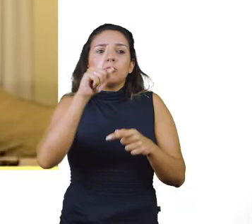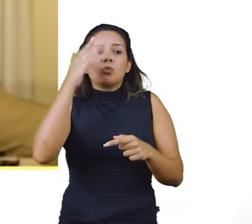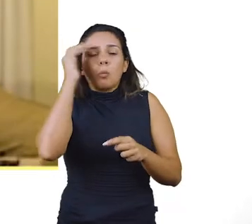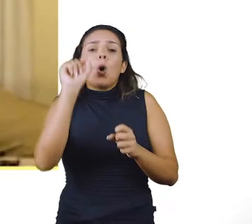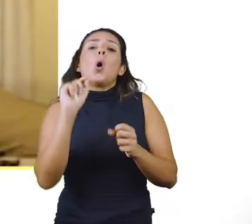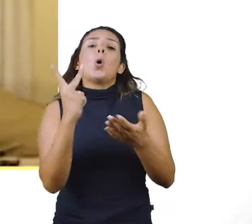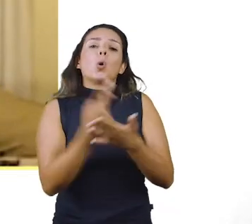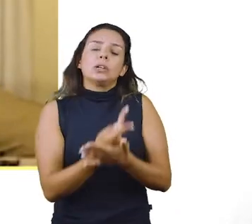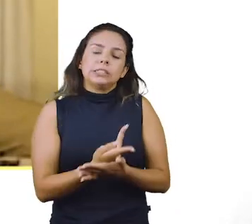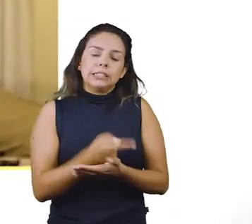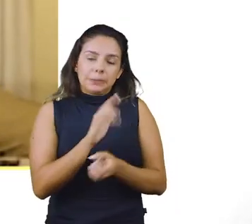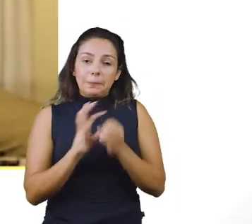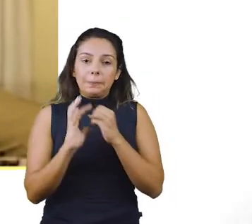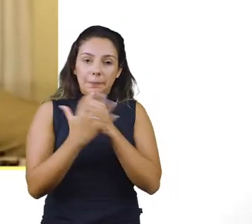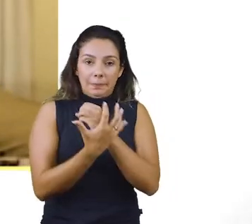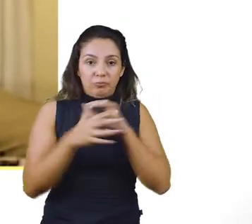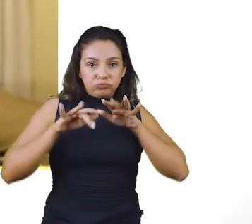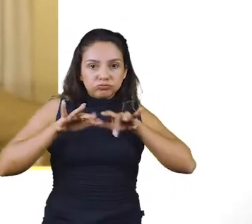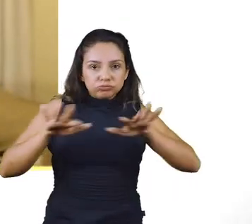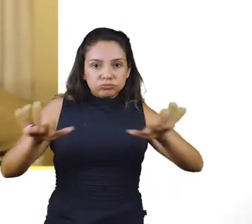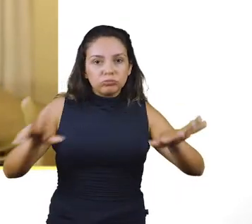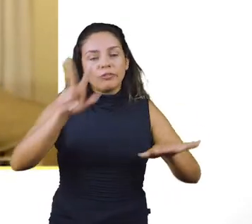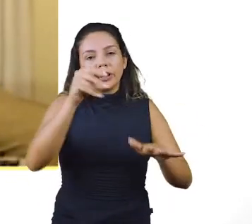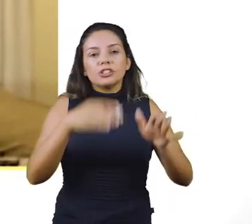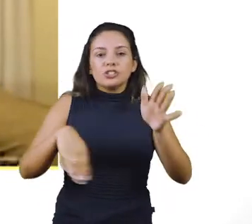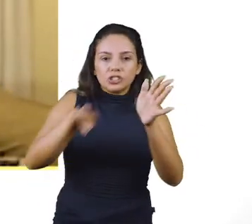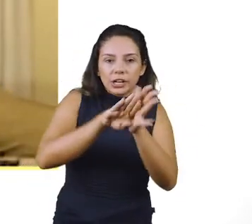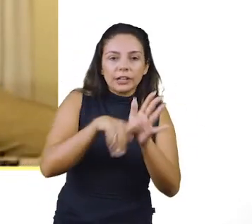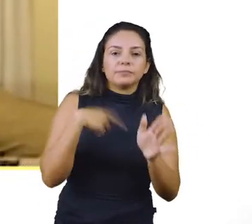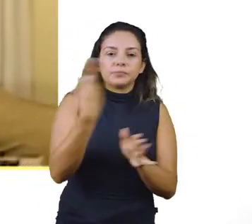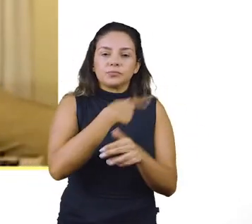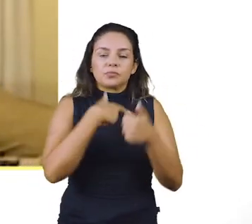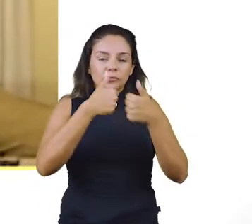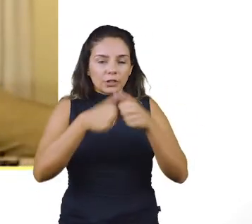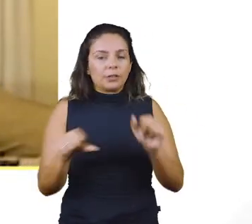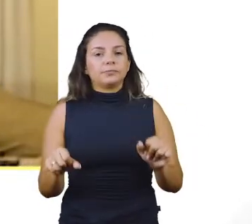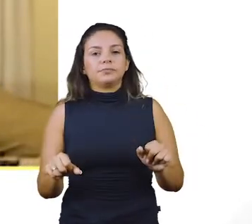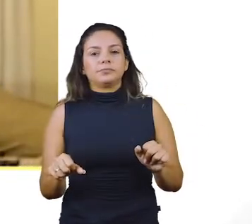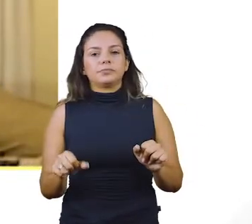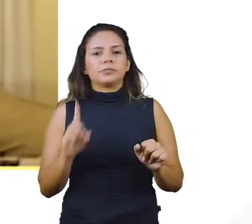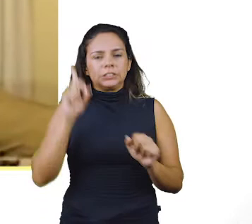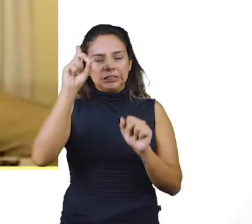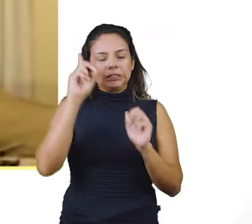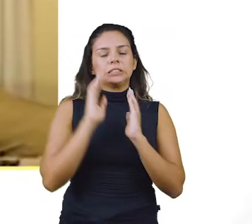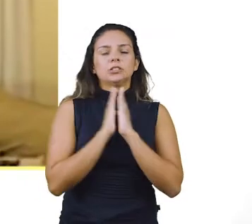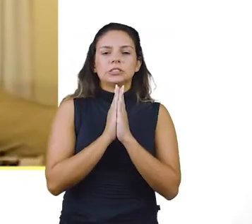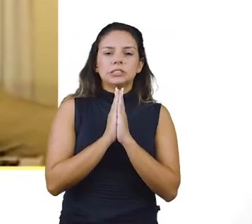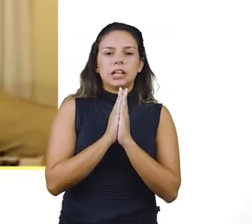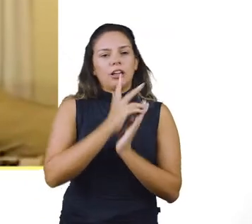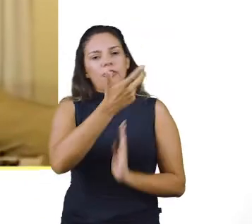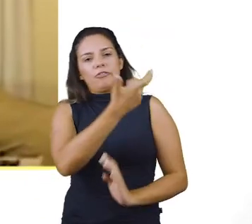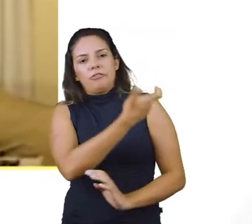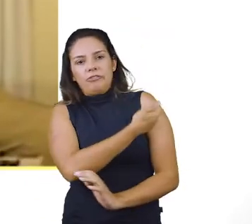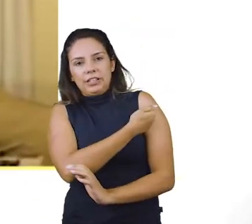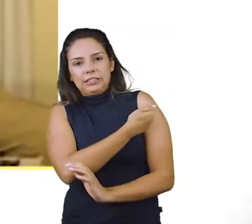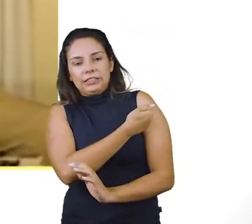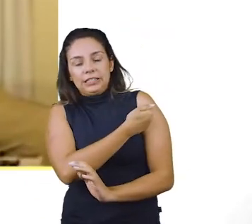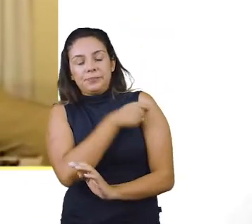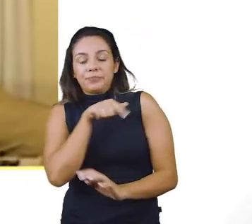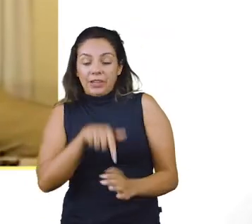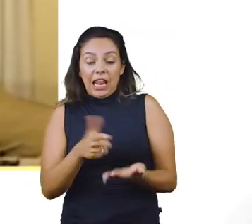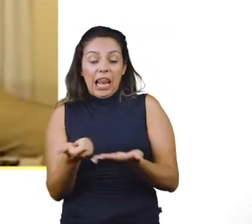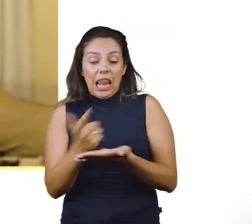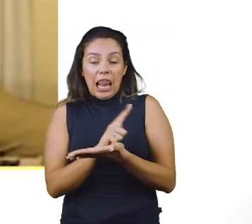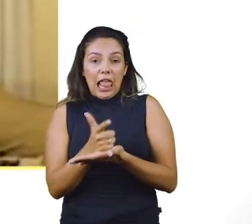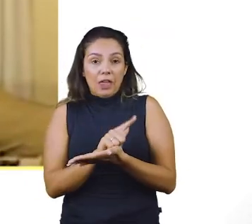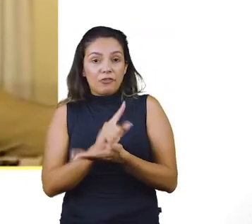Então, acho que a pandemia vai chegar aí, acredito que no momento que a gente vai estar, se Deus quiser, já com a vacina, é um livro para